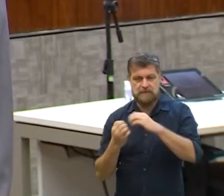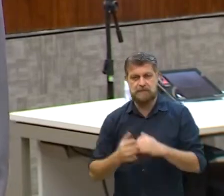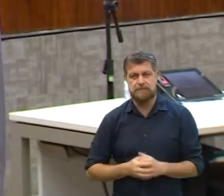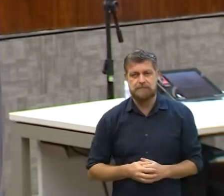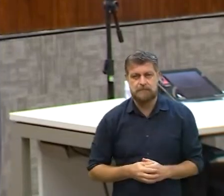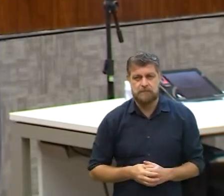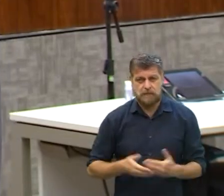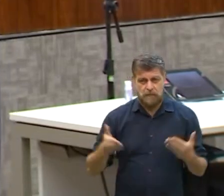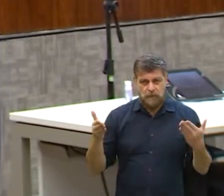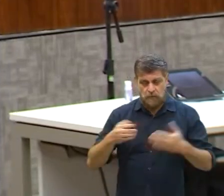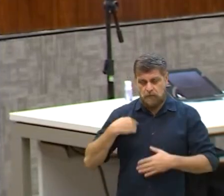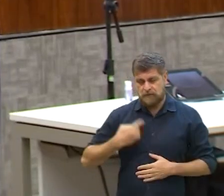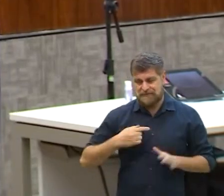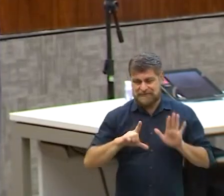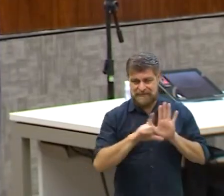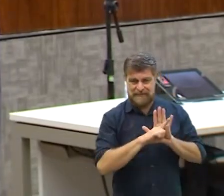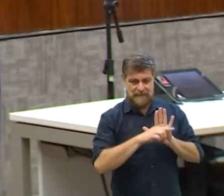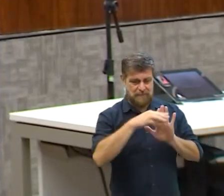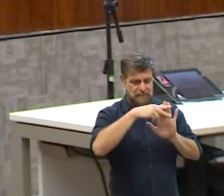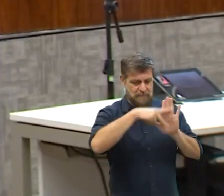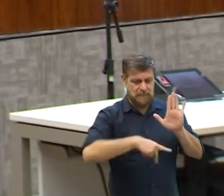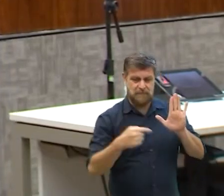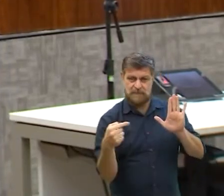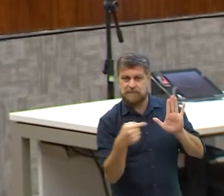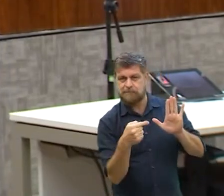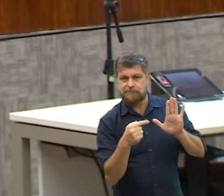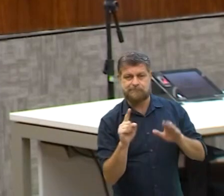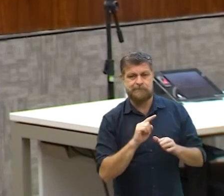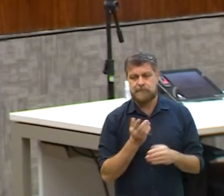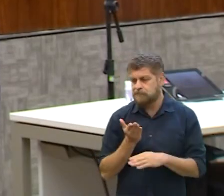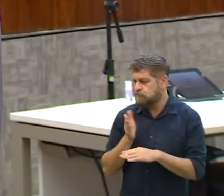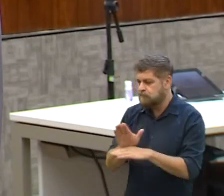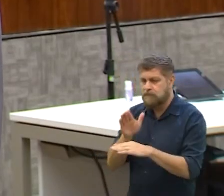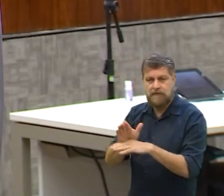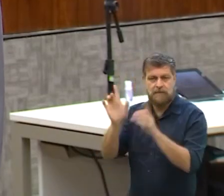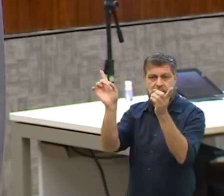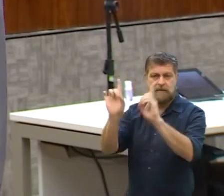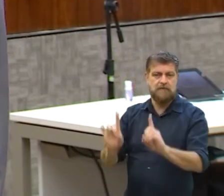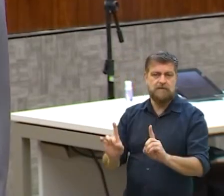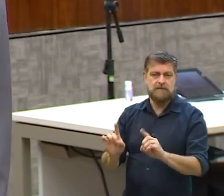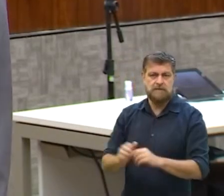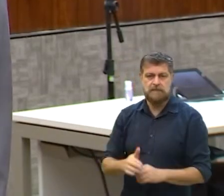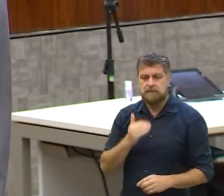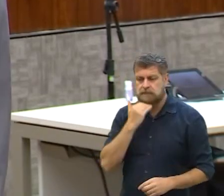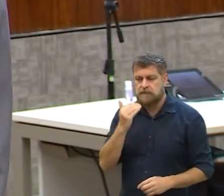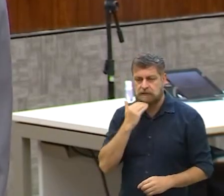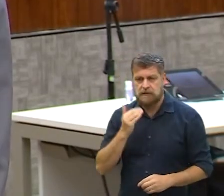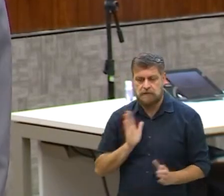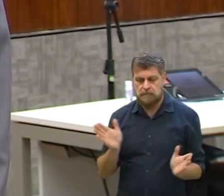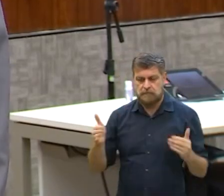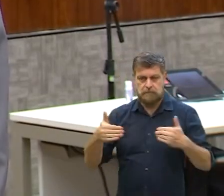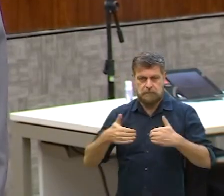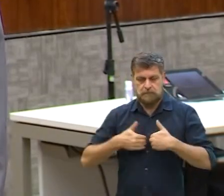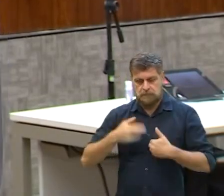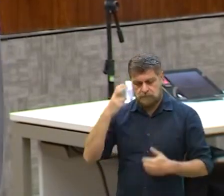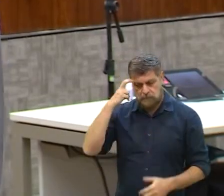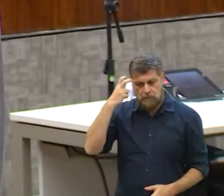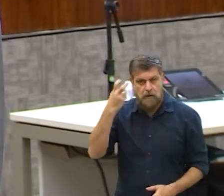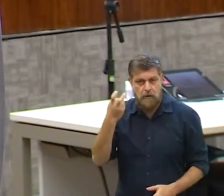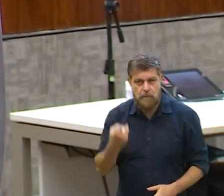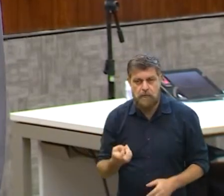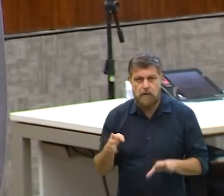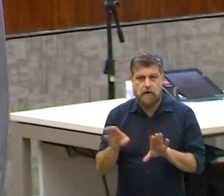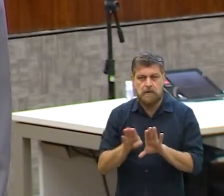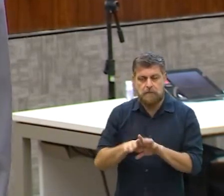empresas de governo. Mas hoje a nossa lei, a portaria, não atende os deficientes